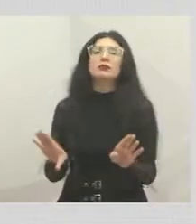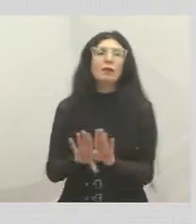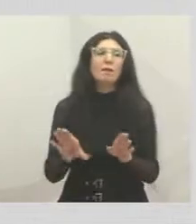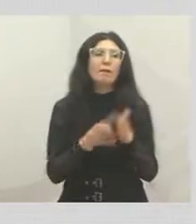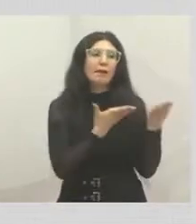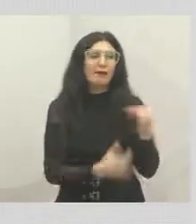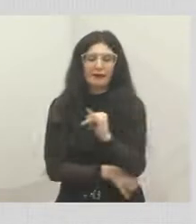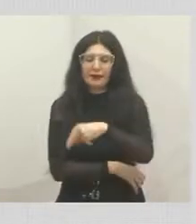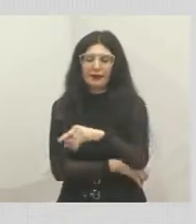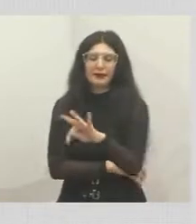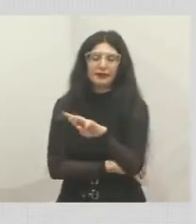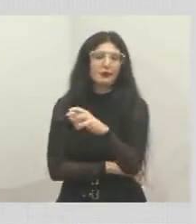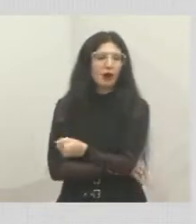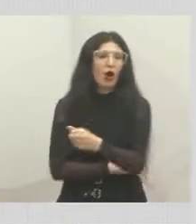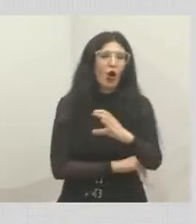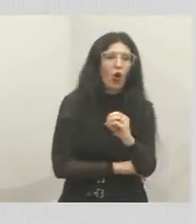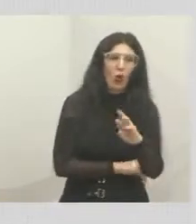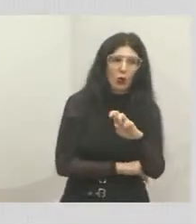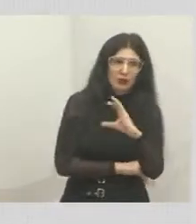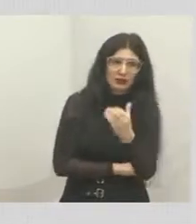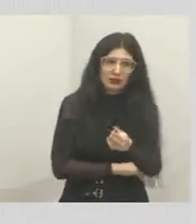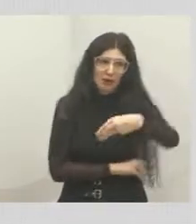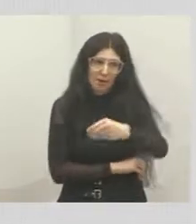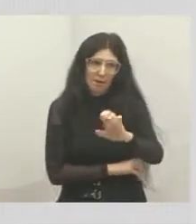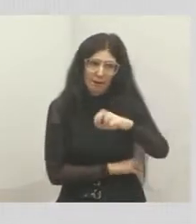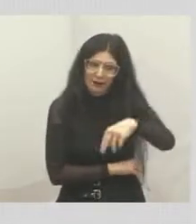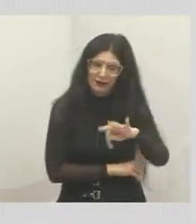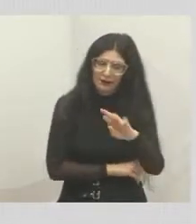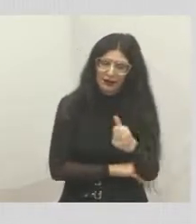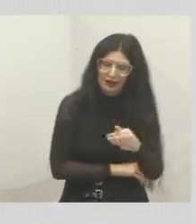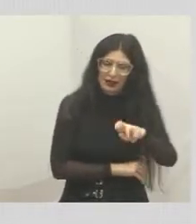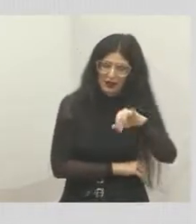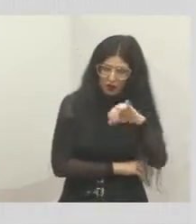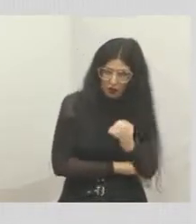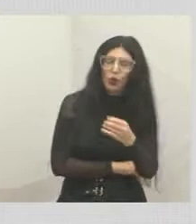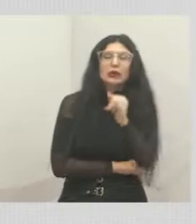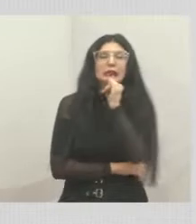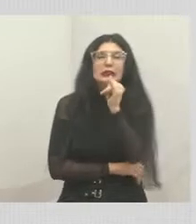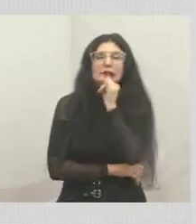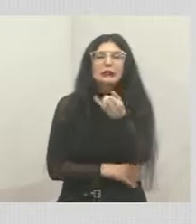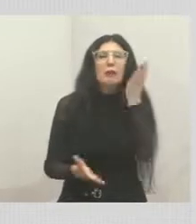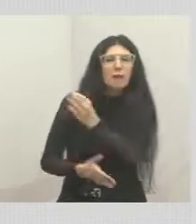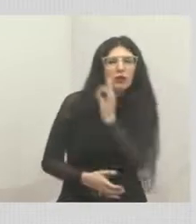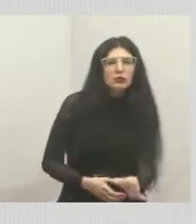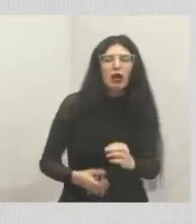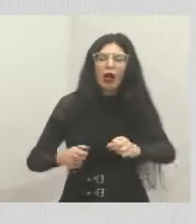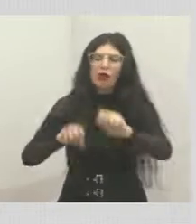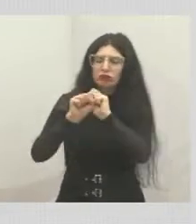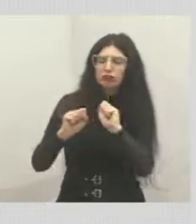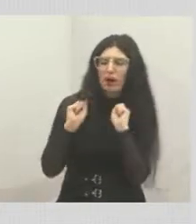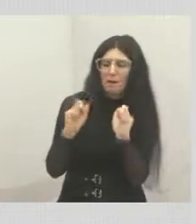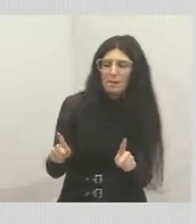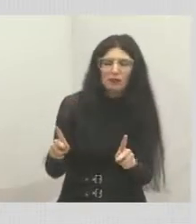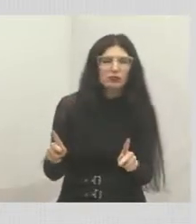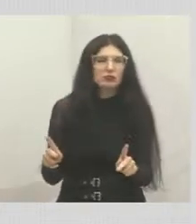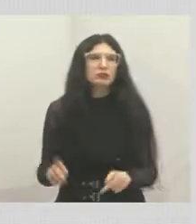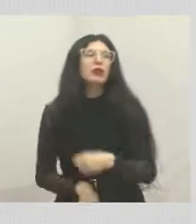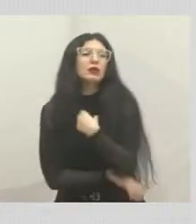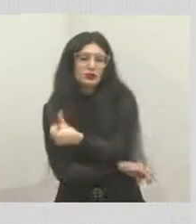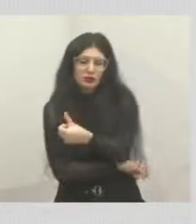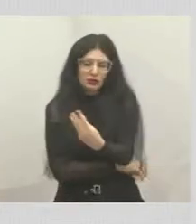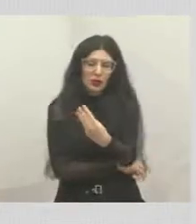intra-orçamentárias, que são os repasses com o Instituto de Previdência, que temos um orçamento de